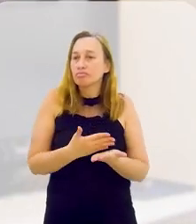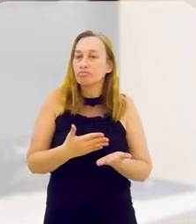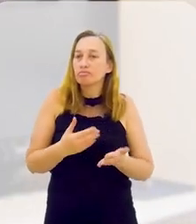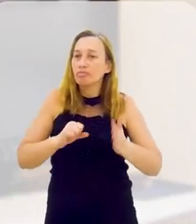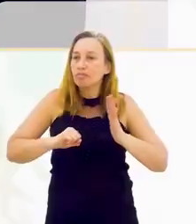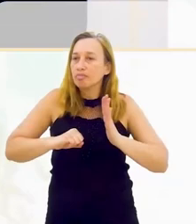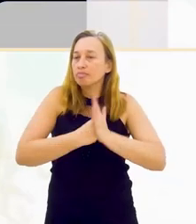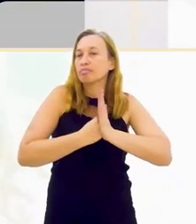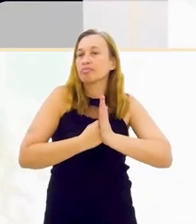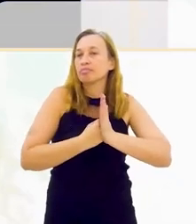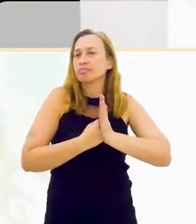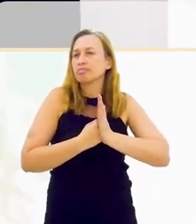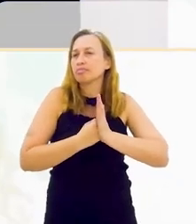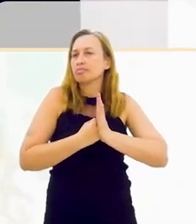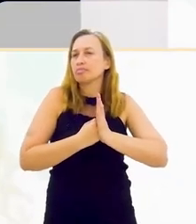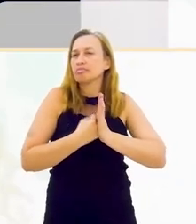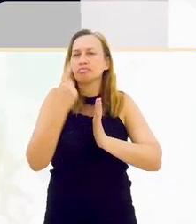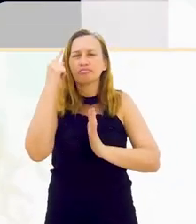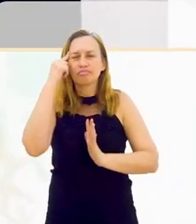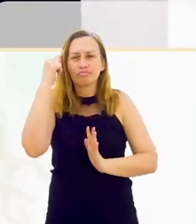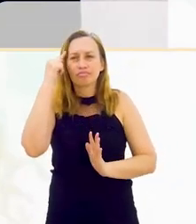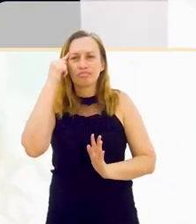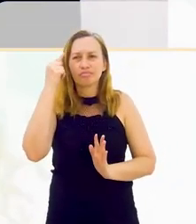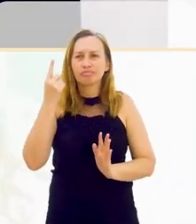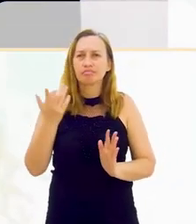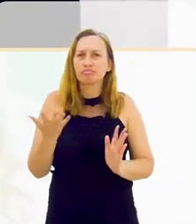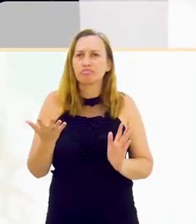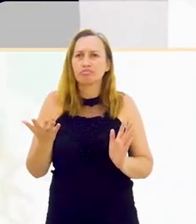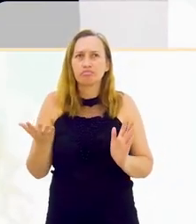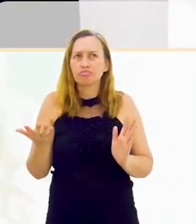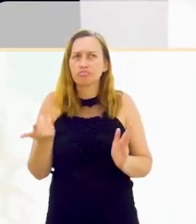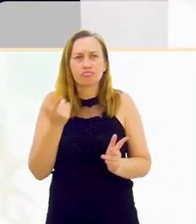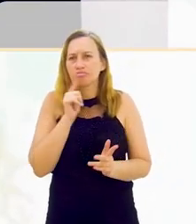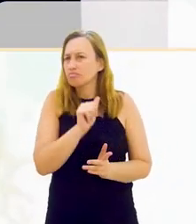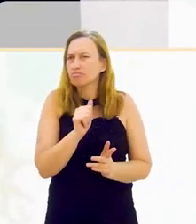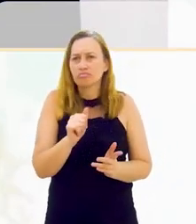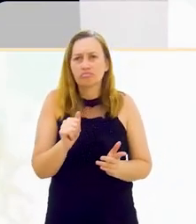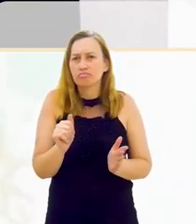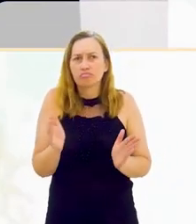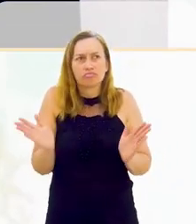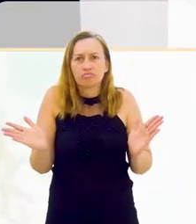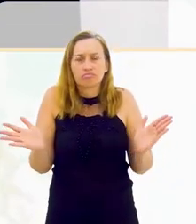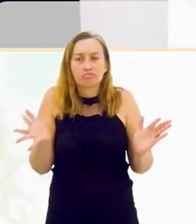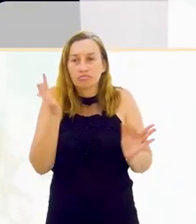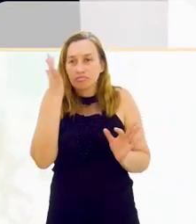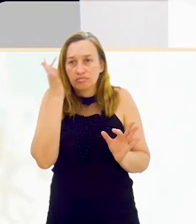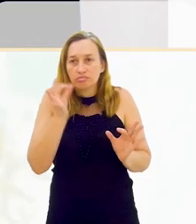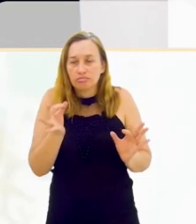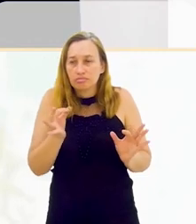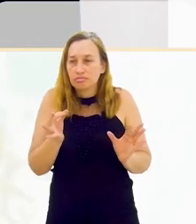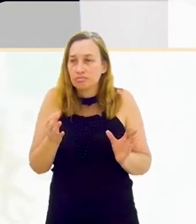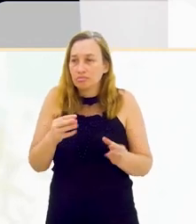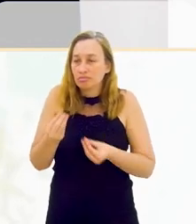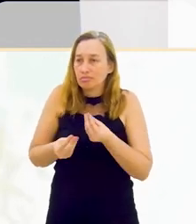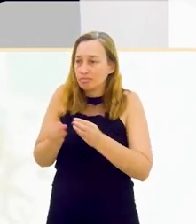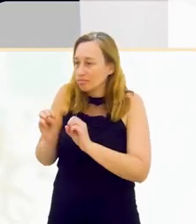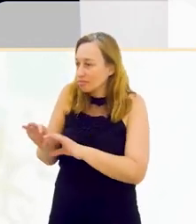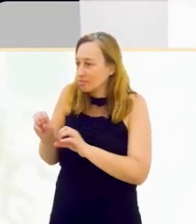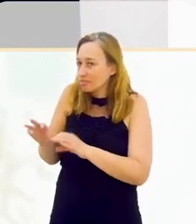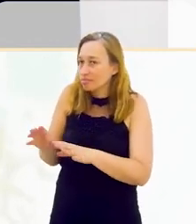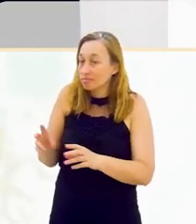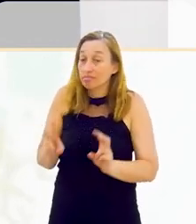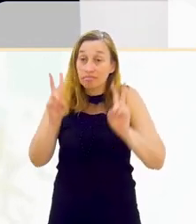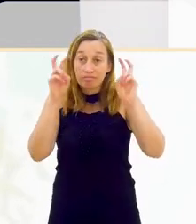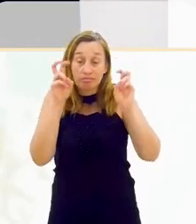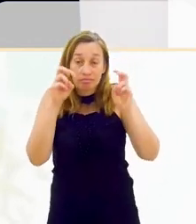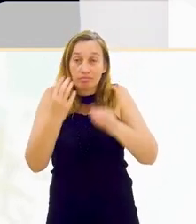Quando há o processo de bloqueio, poxa, estou bloqueado, não consigo. Eu não sei como é que são as suas